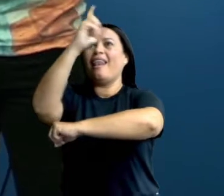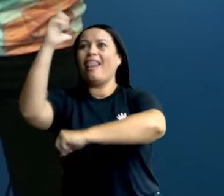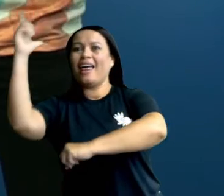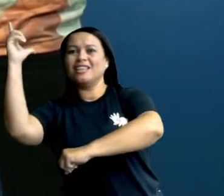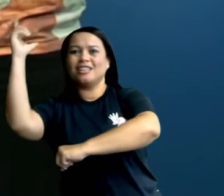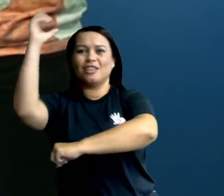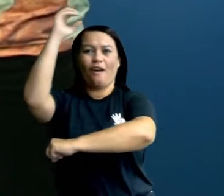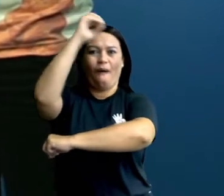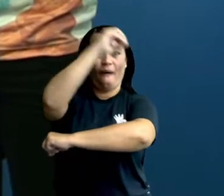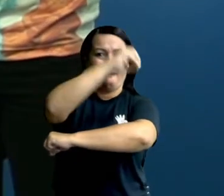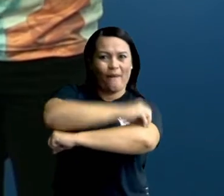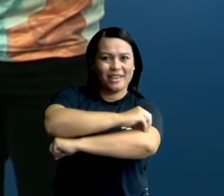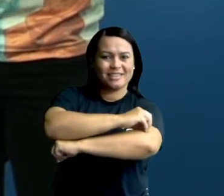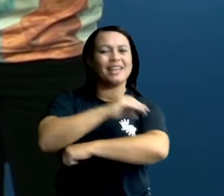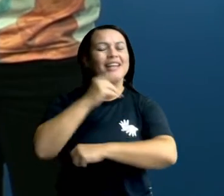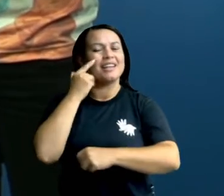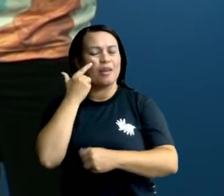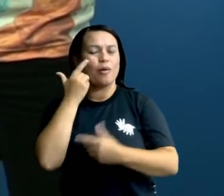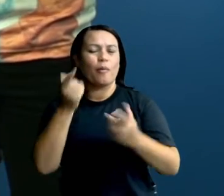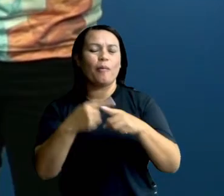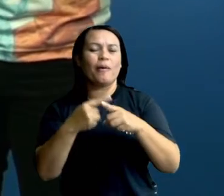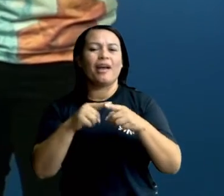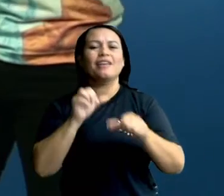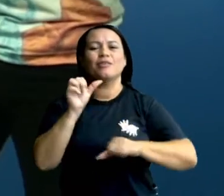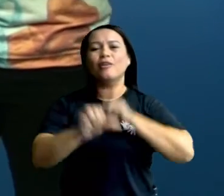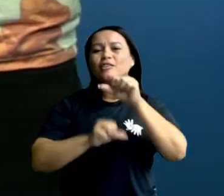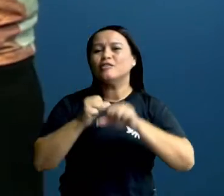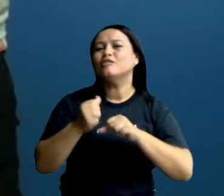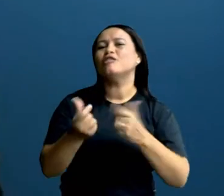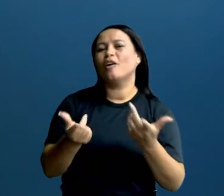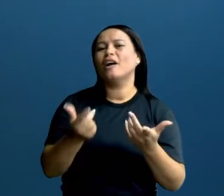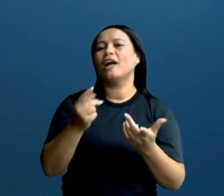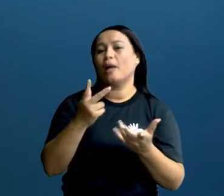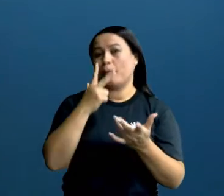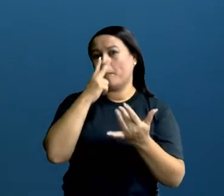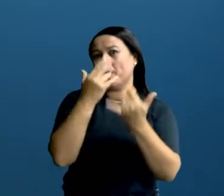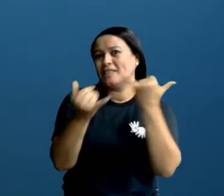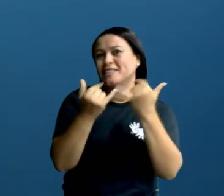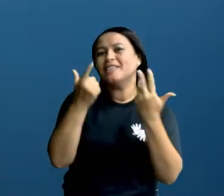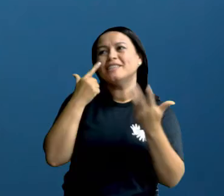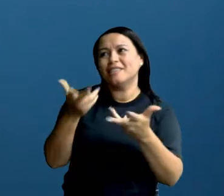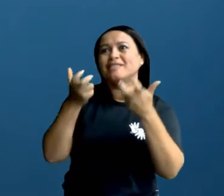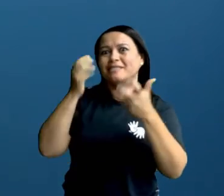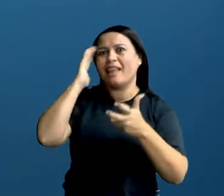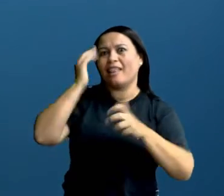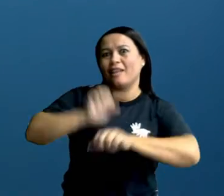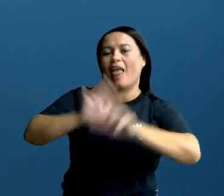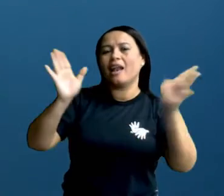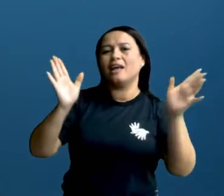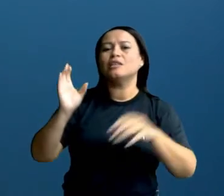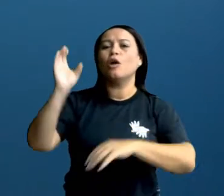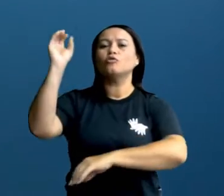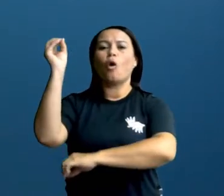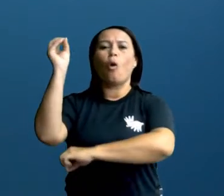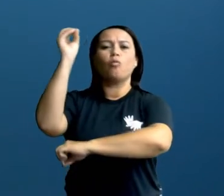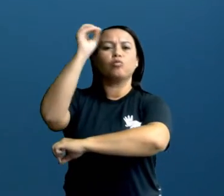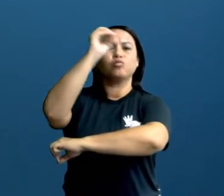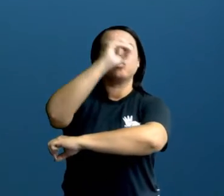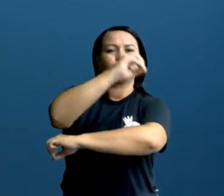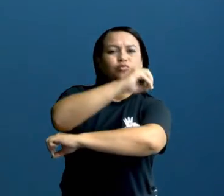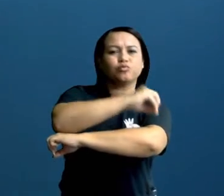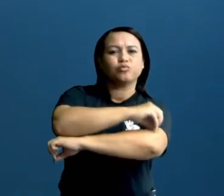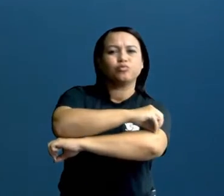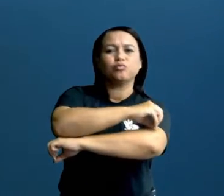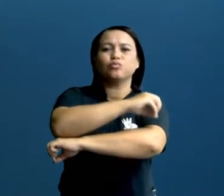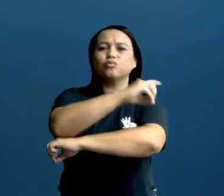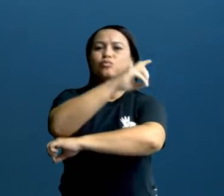é exatamente o oposto que ocorre, né, e as ilustrações deixam a entender essa perspectiva, né, o Sol fazendo um movimento, né,